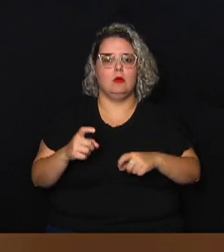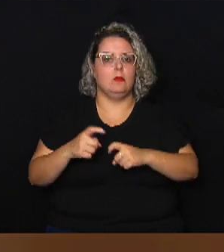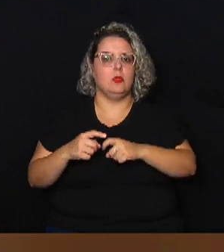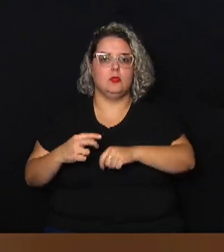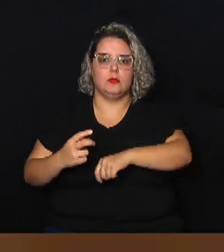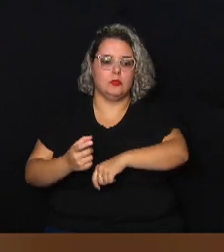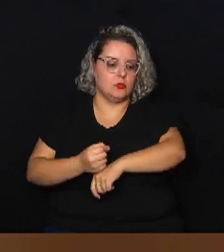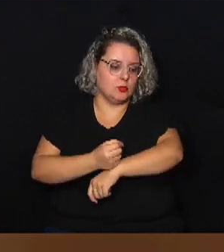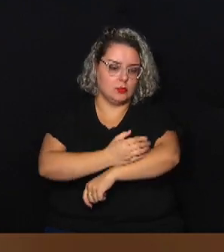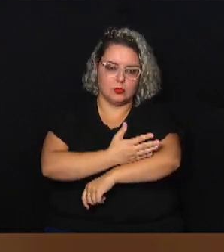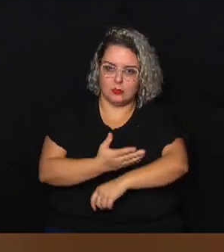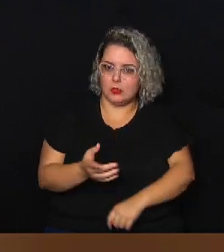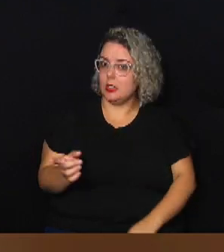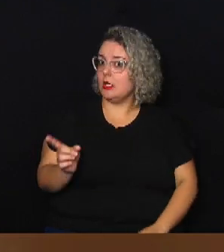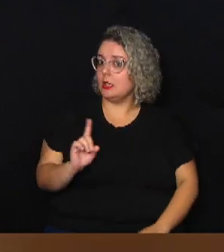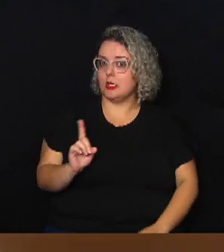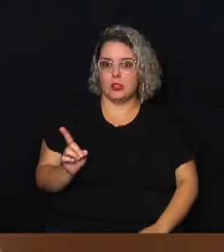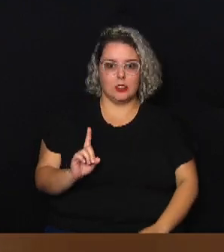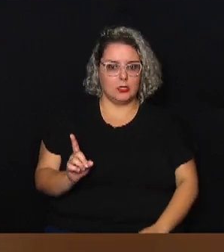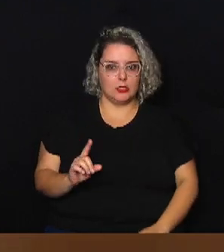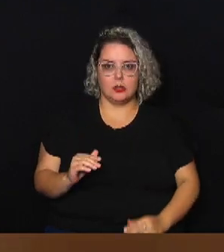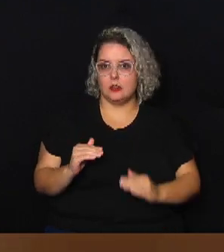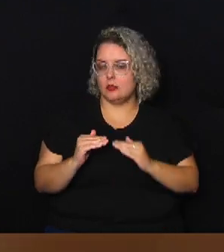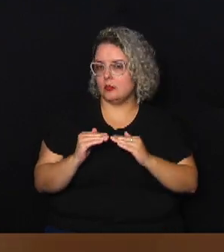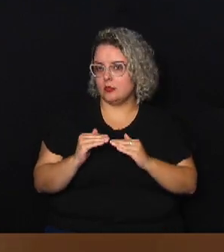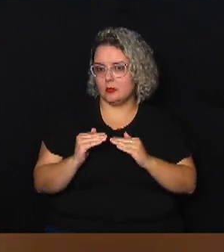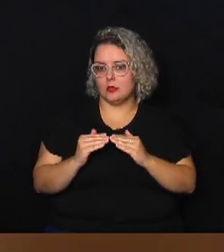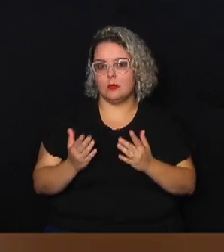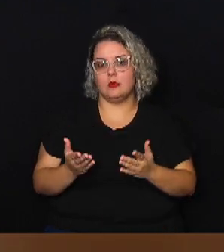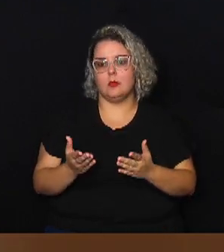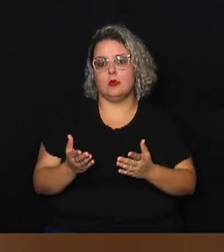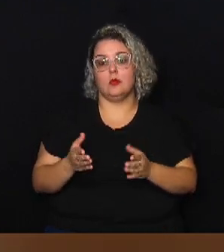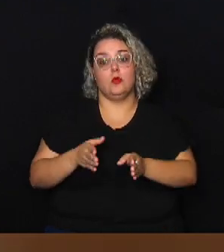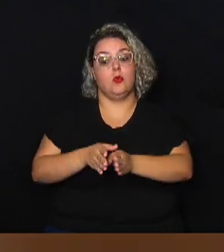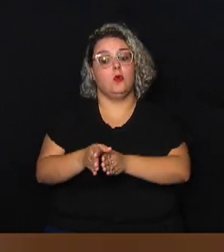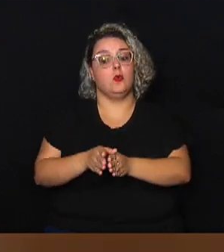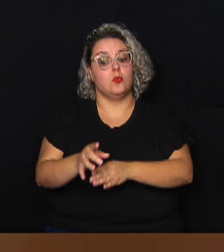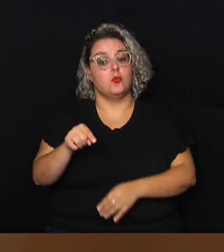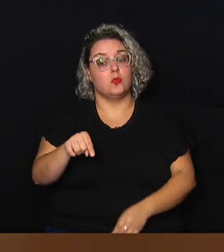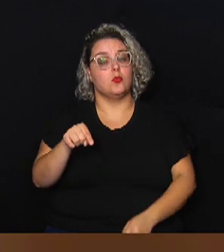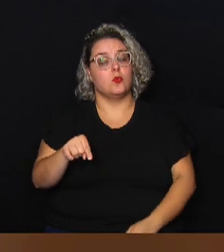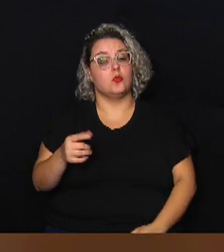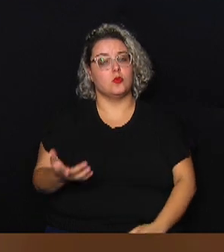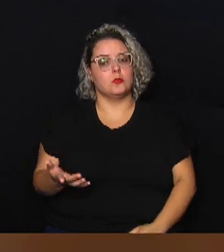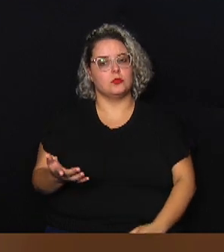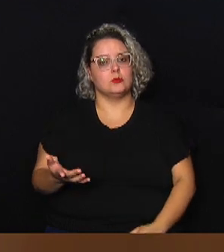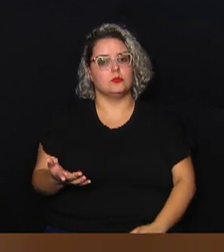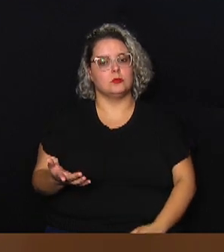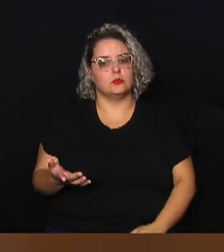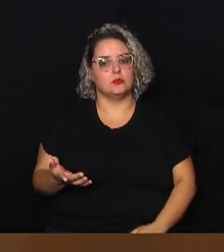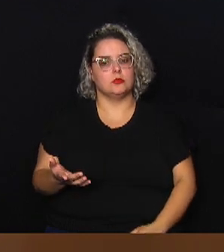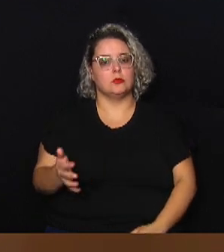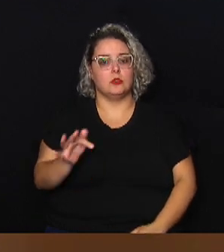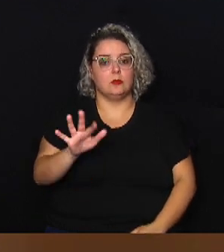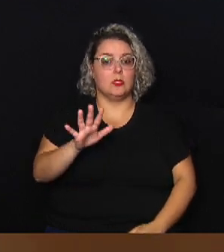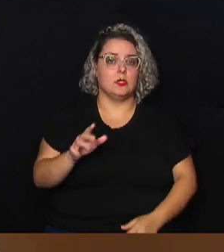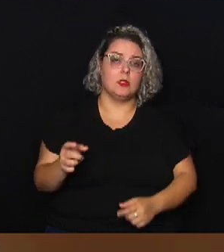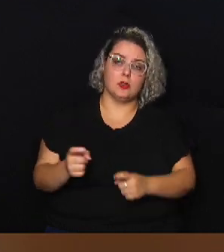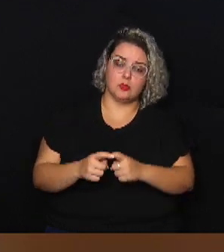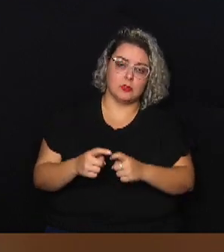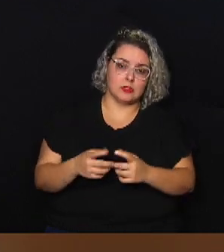dermatologista, não estaria de acordo com o conselho. Mas,